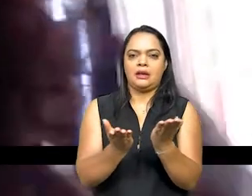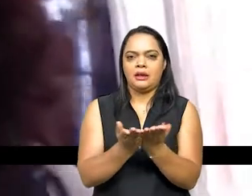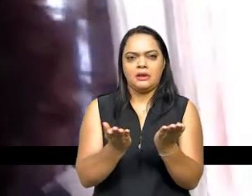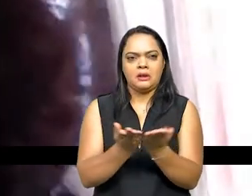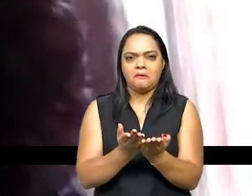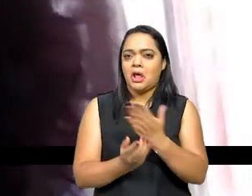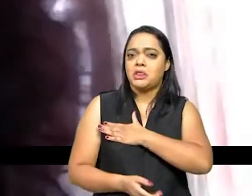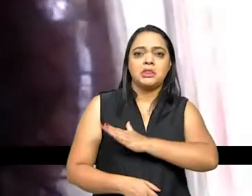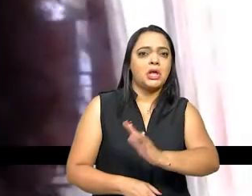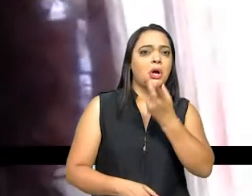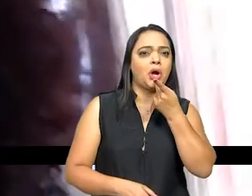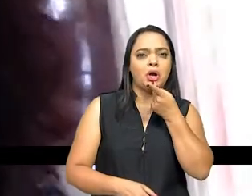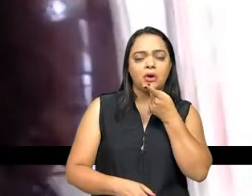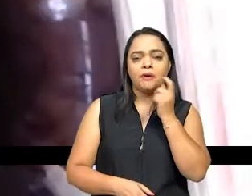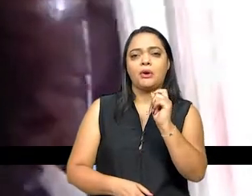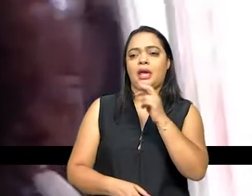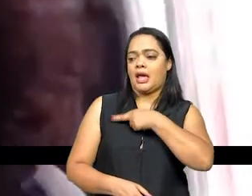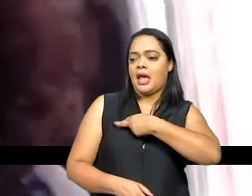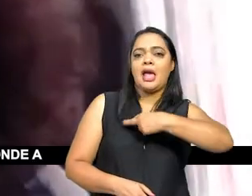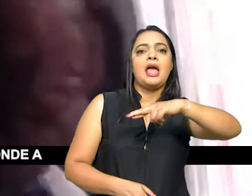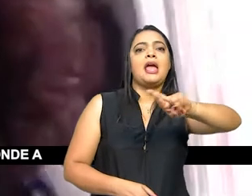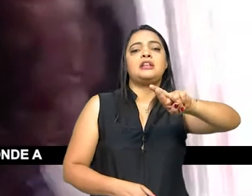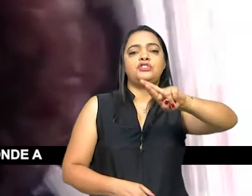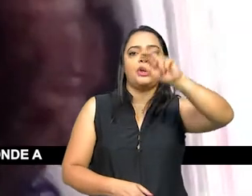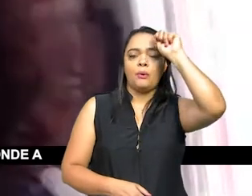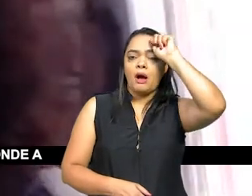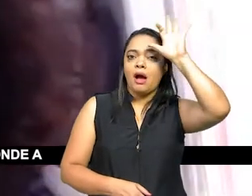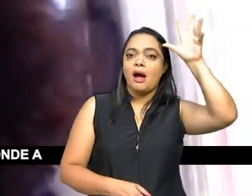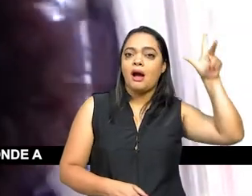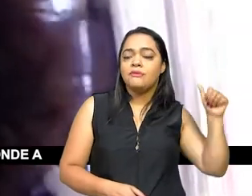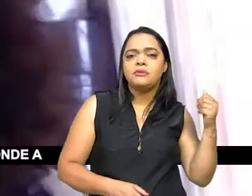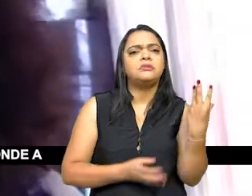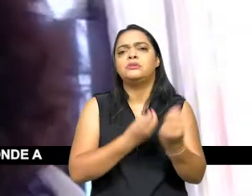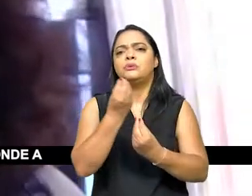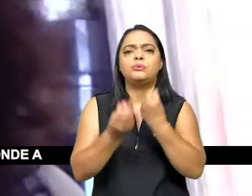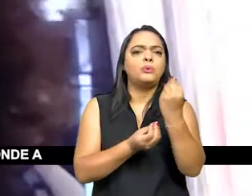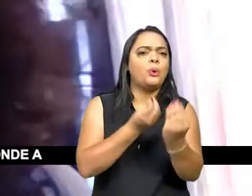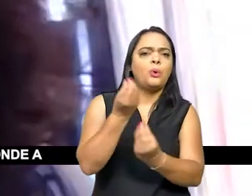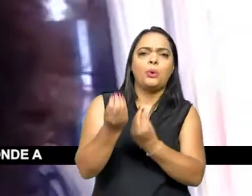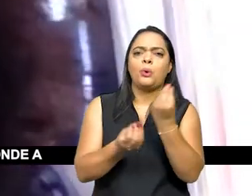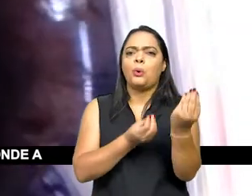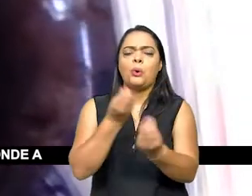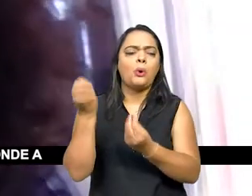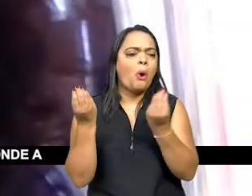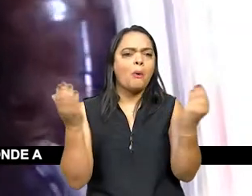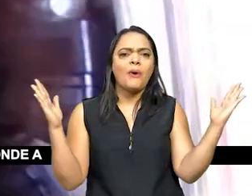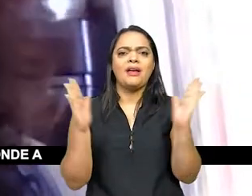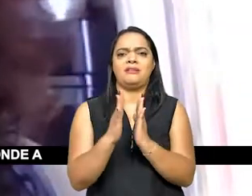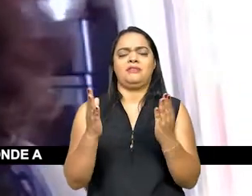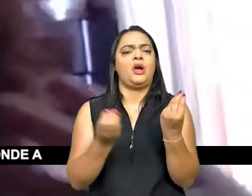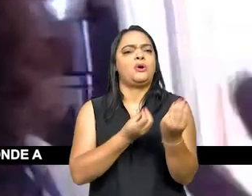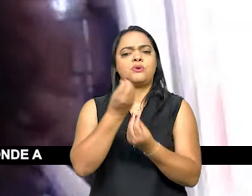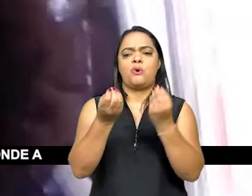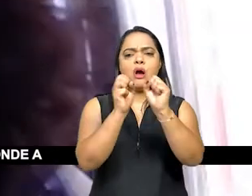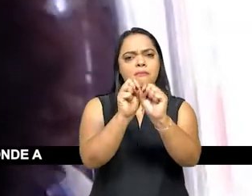falar, principalmente, religiosidade africana. O que fazer para fazer esses enfrentamentos? Como é que o portal